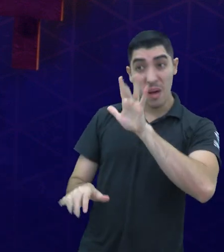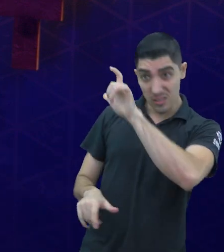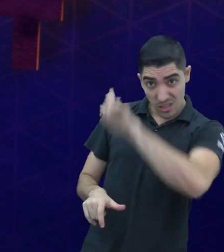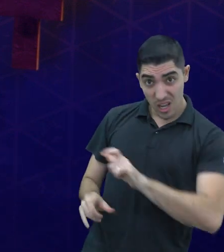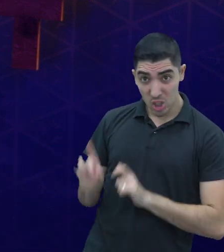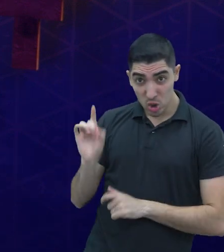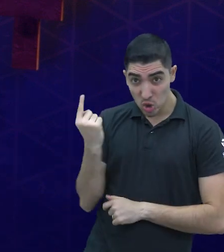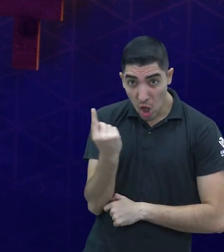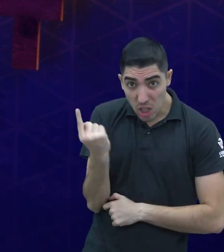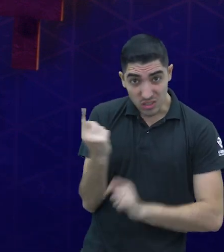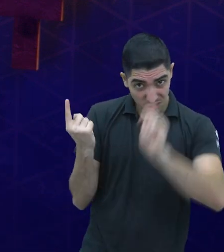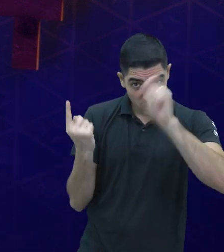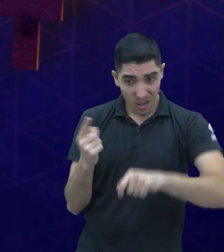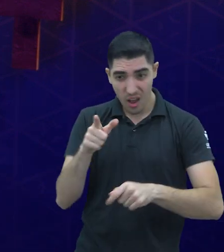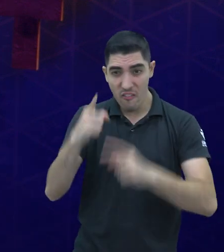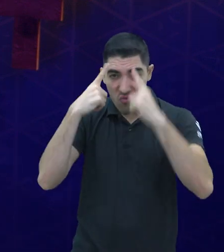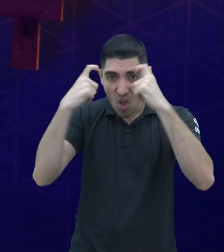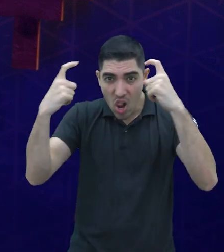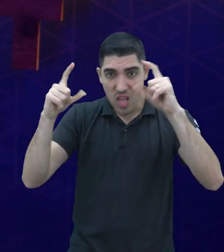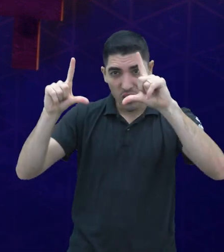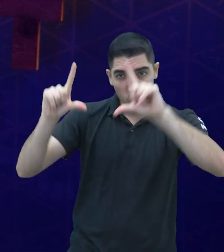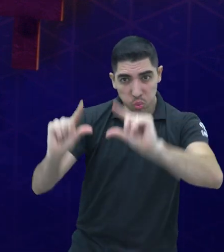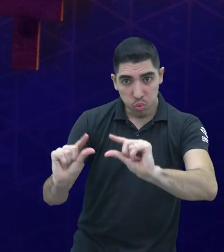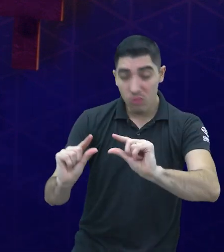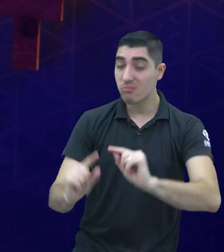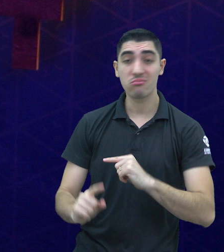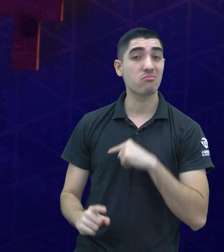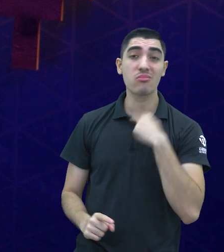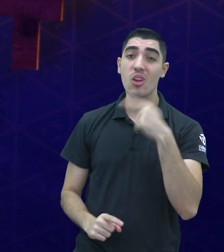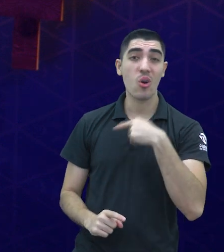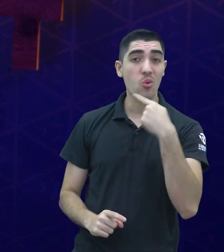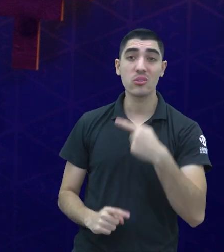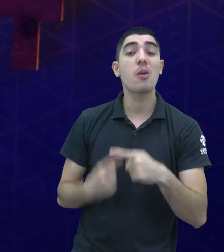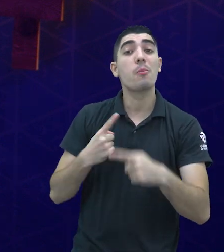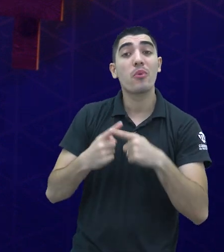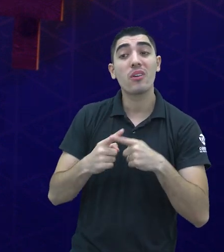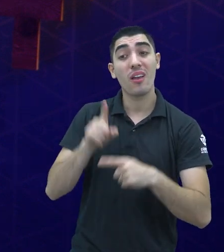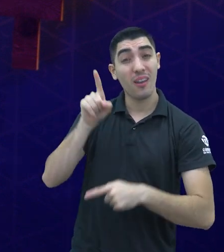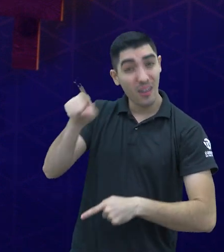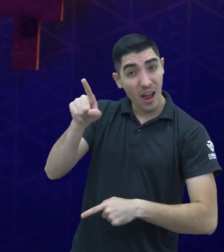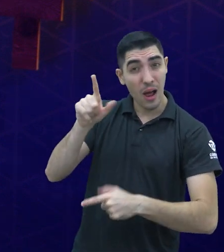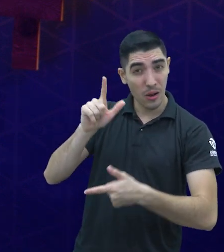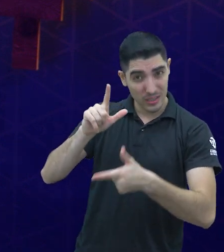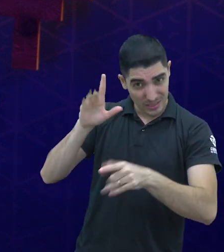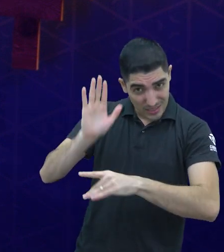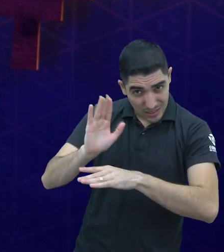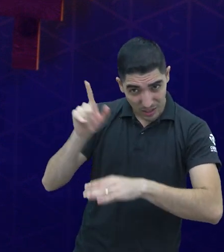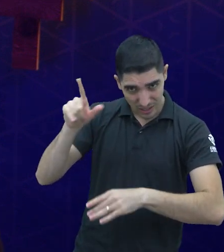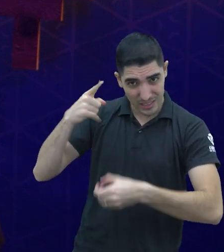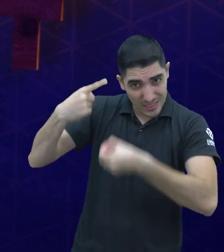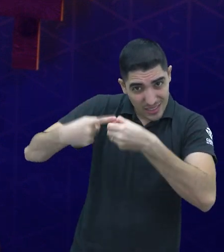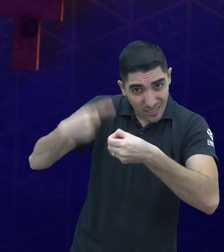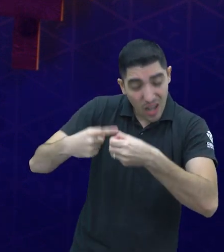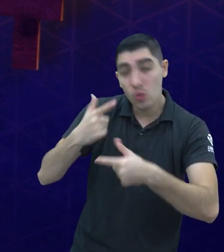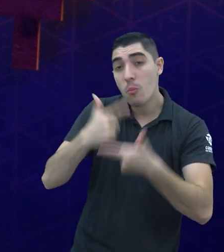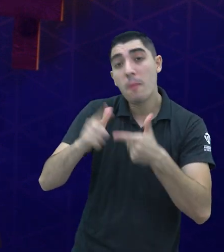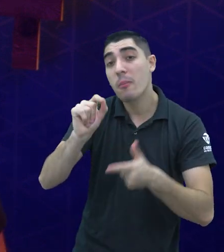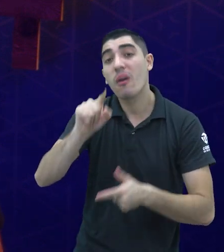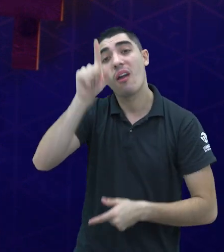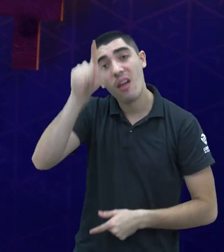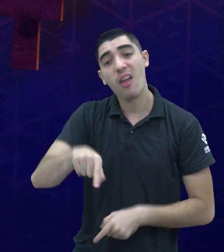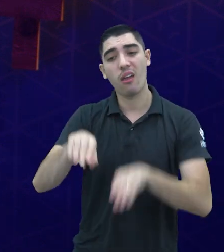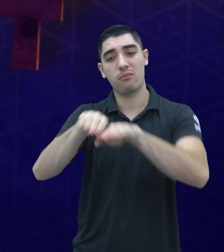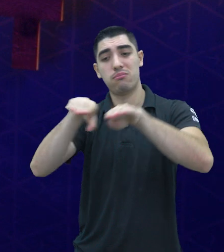tudo mais, mas ele não vai resolver o problema de Gotham. Enquanto o problema social de Gotham não